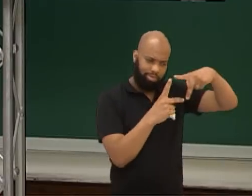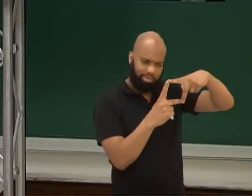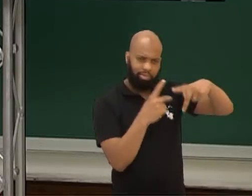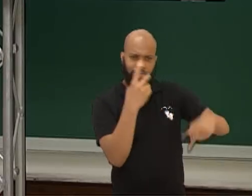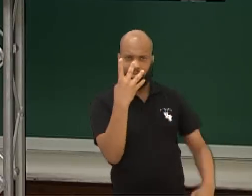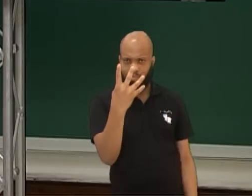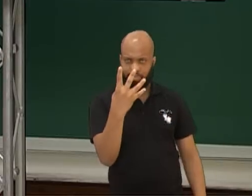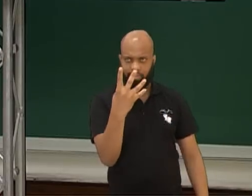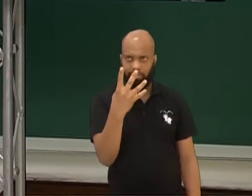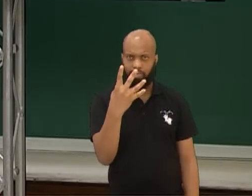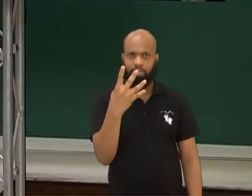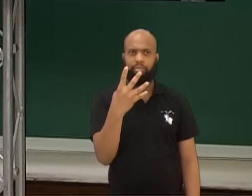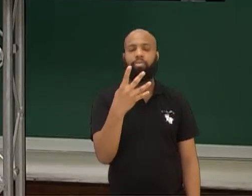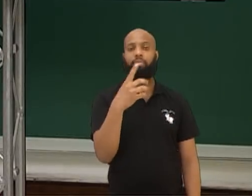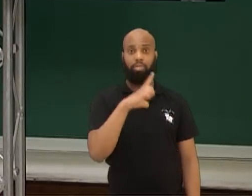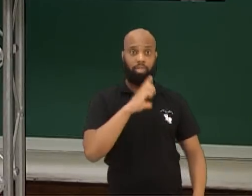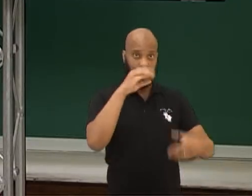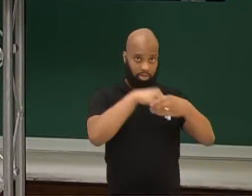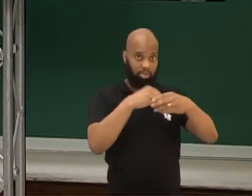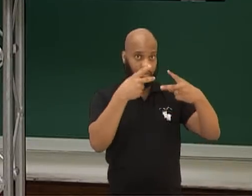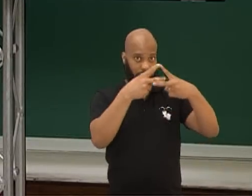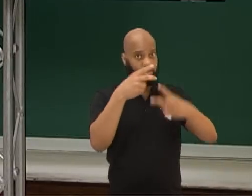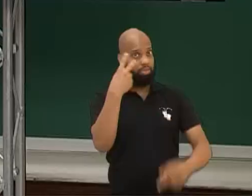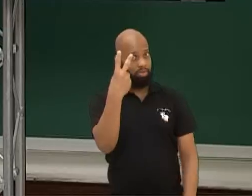4 lados. 2 triângulos.